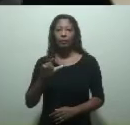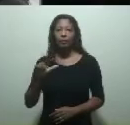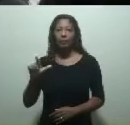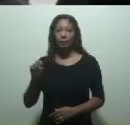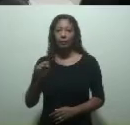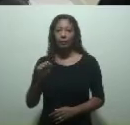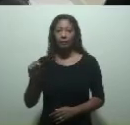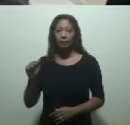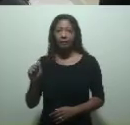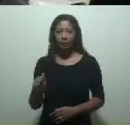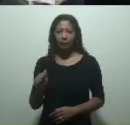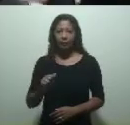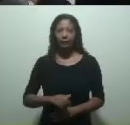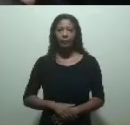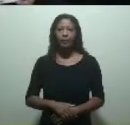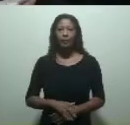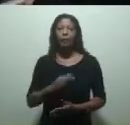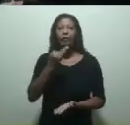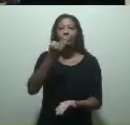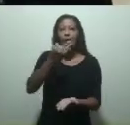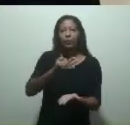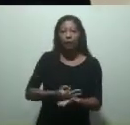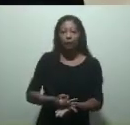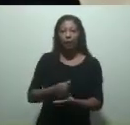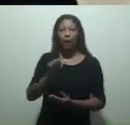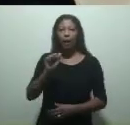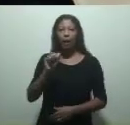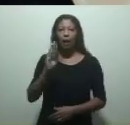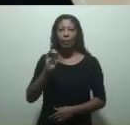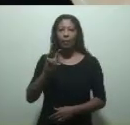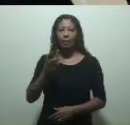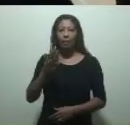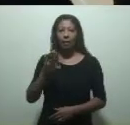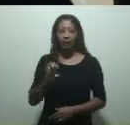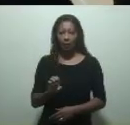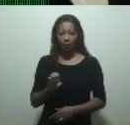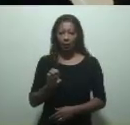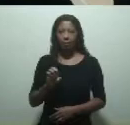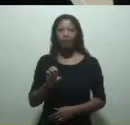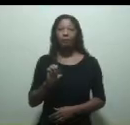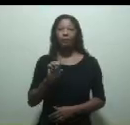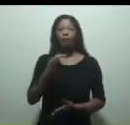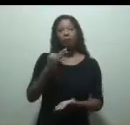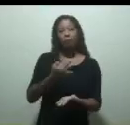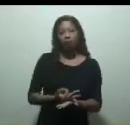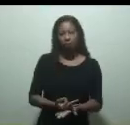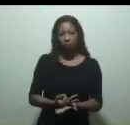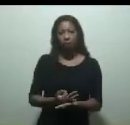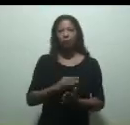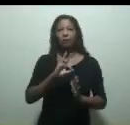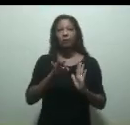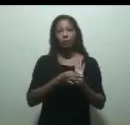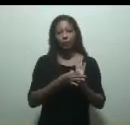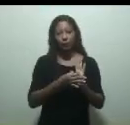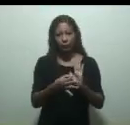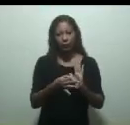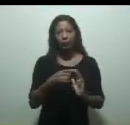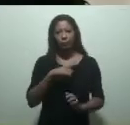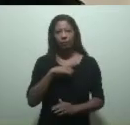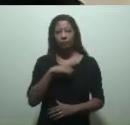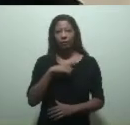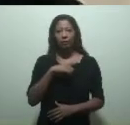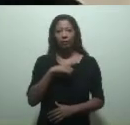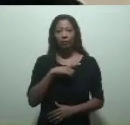Freire dos Santos. Ausente o vereador Abdene Salustiano da Silva. Ausente, com falta